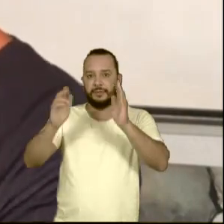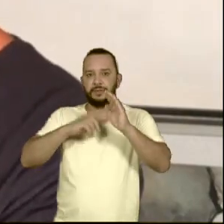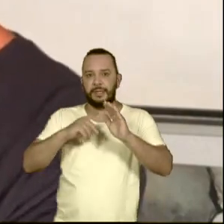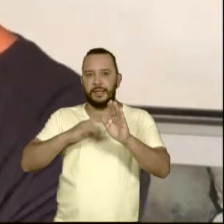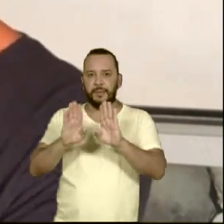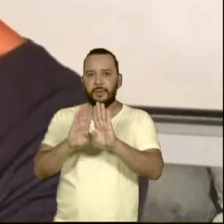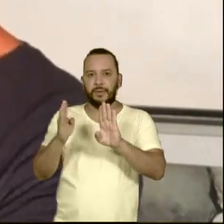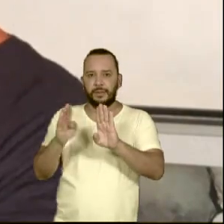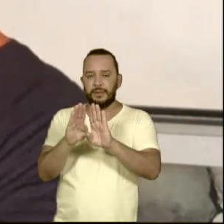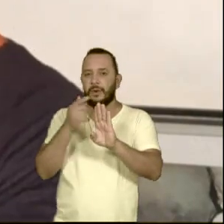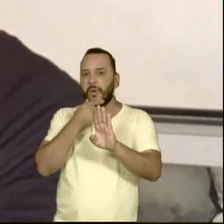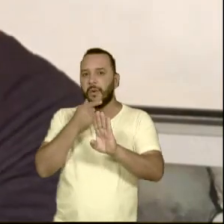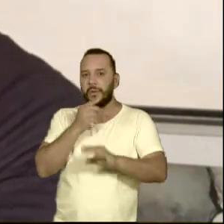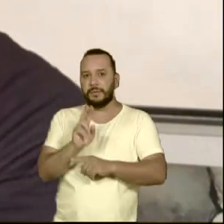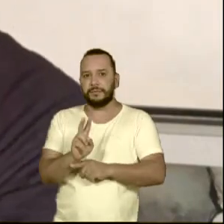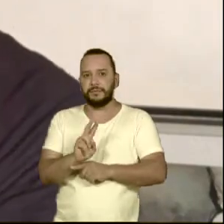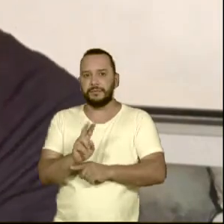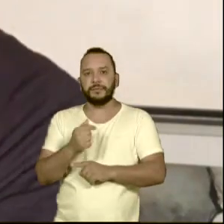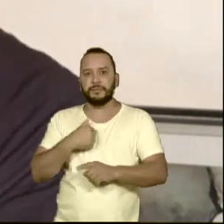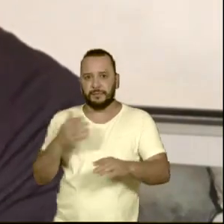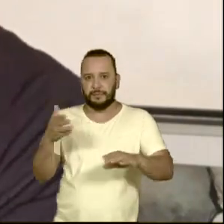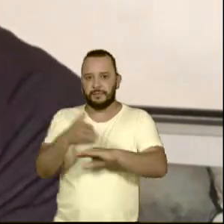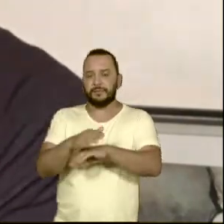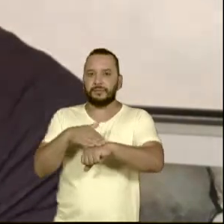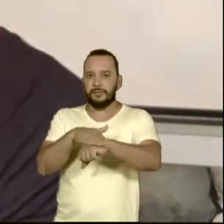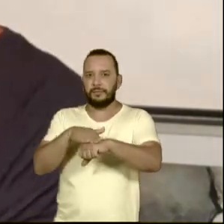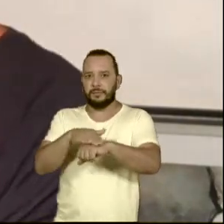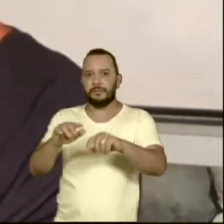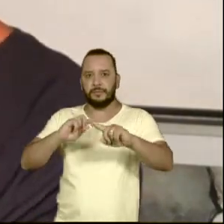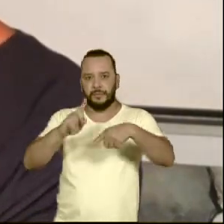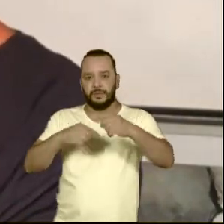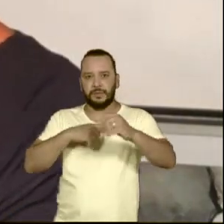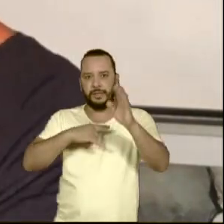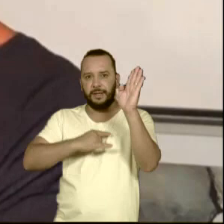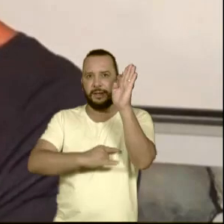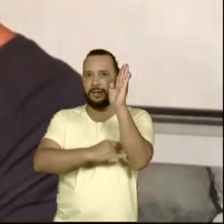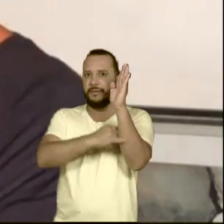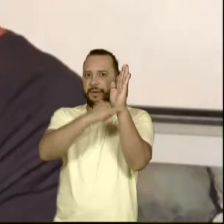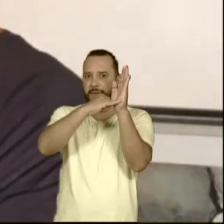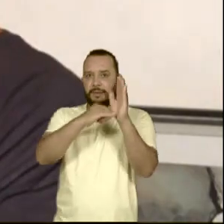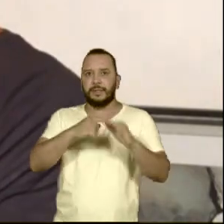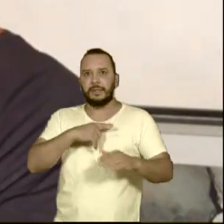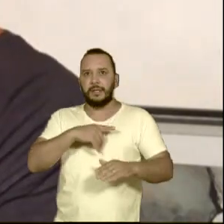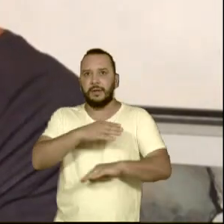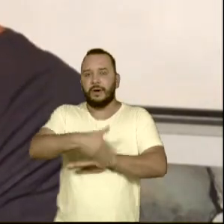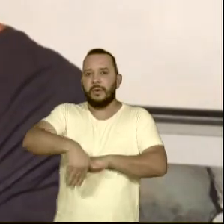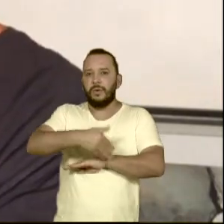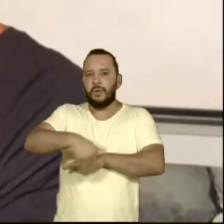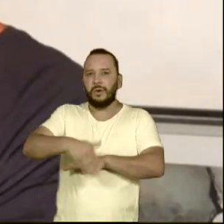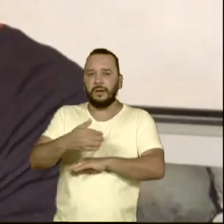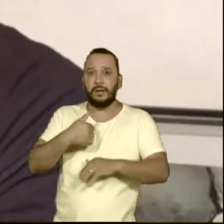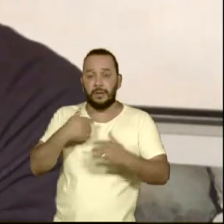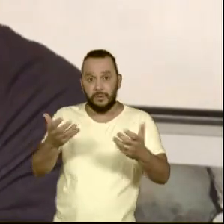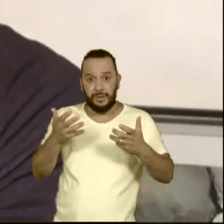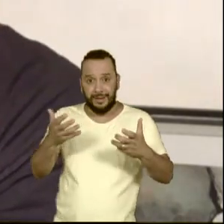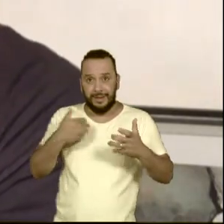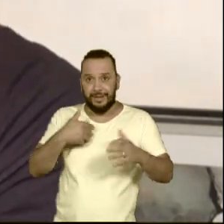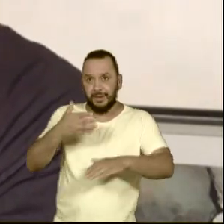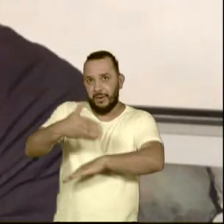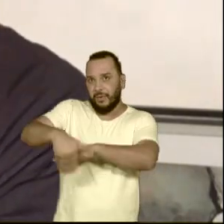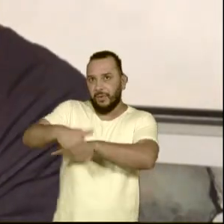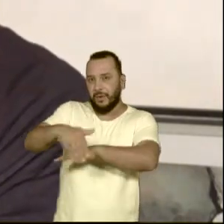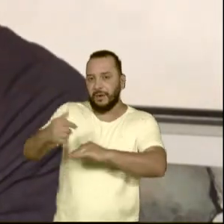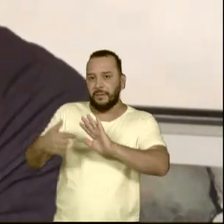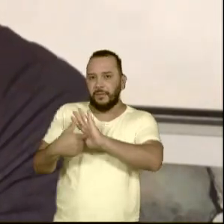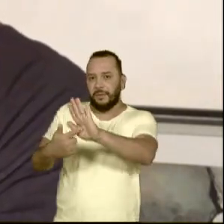porteiro. Eles entram, conversam com esse porteiro e entram no elevador. Ok, peraí, mas eu tenho uma rua montada aqui. Eu quero dar um plano do